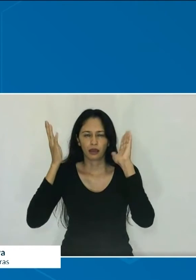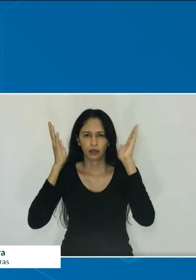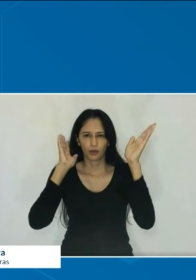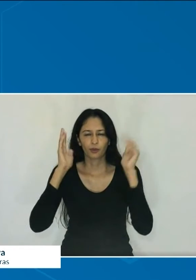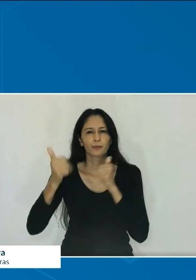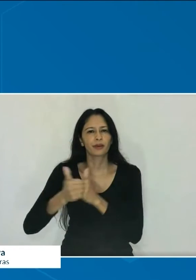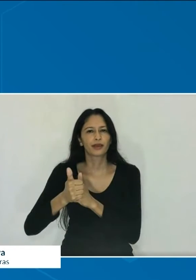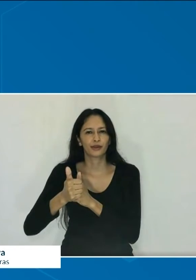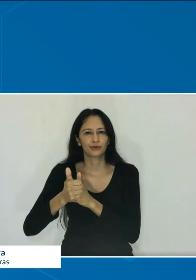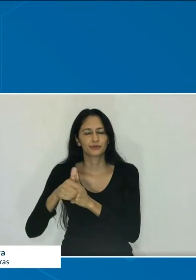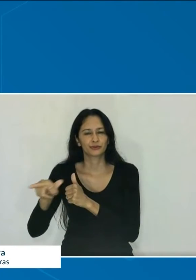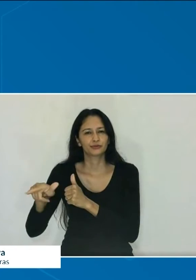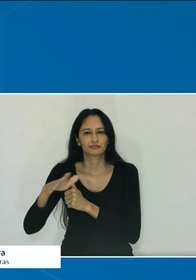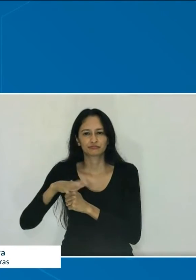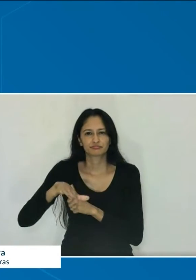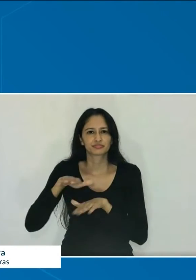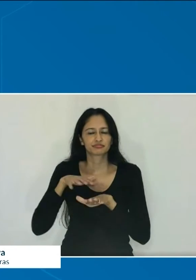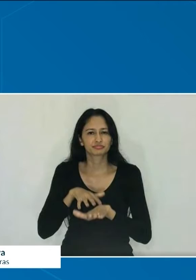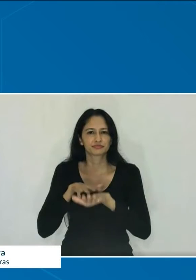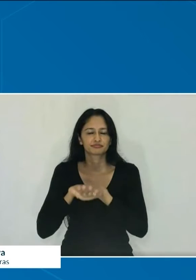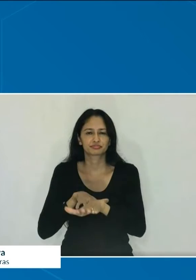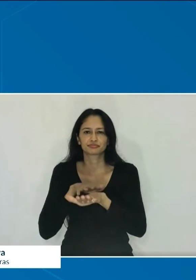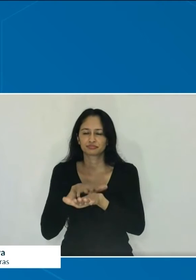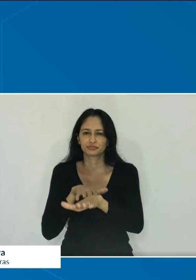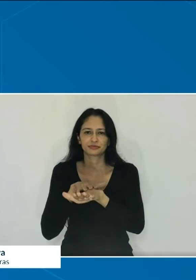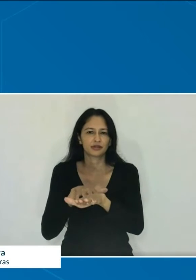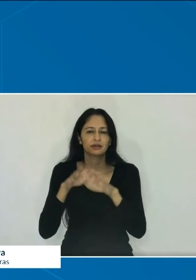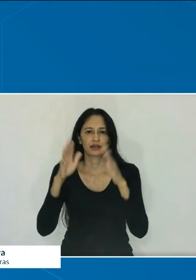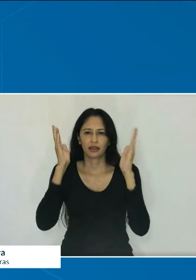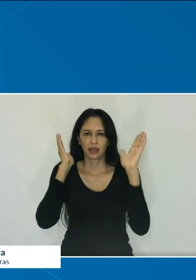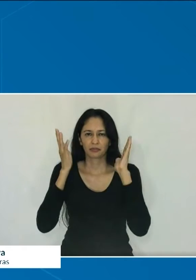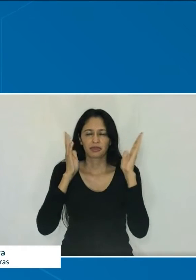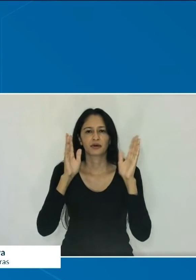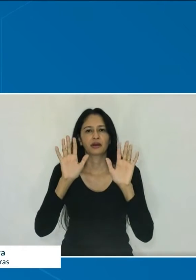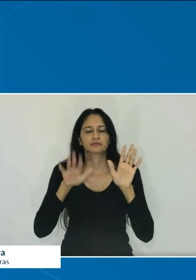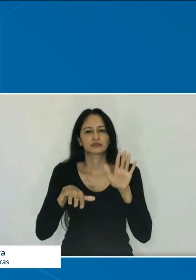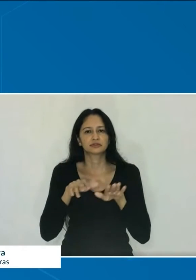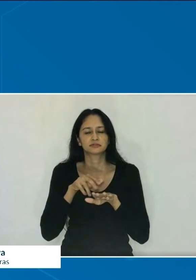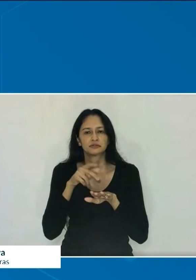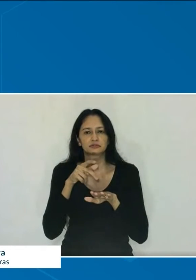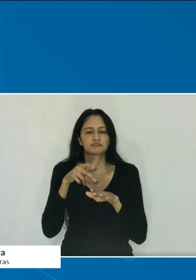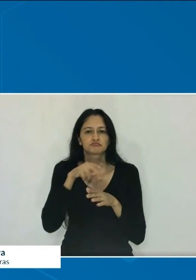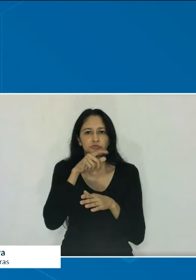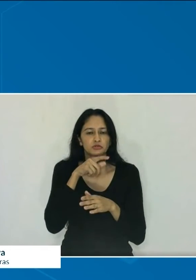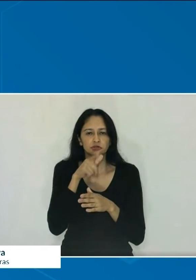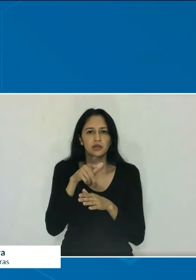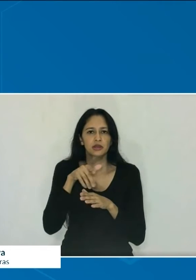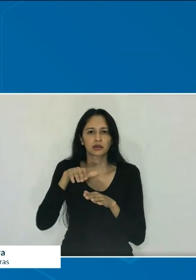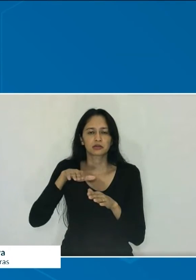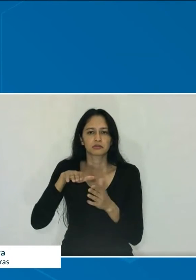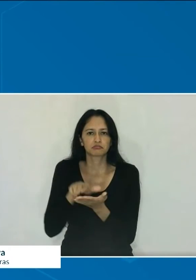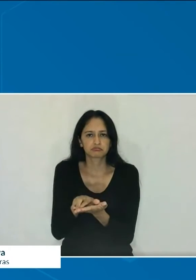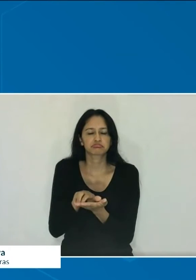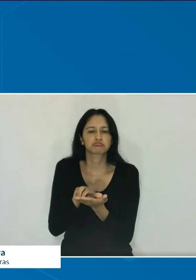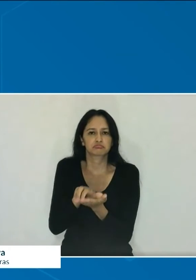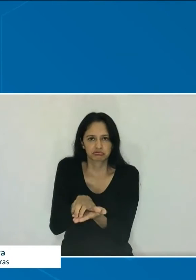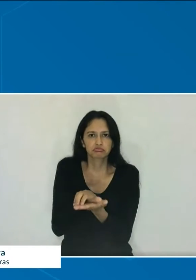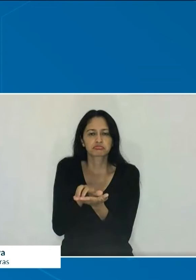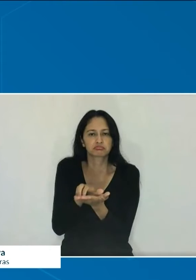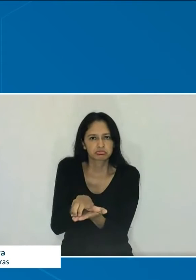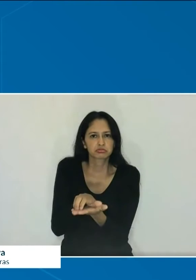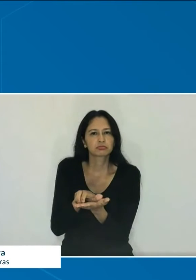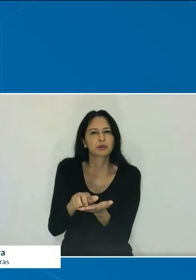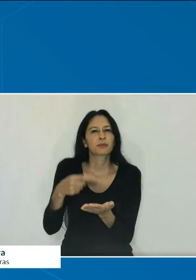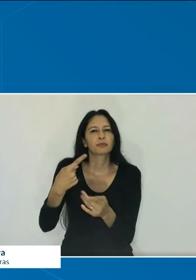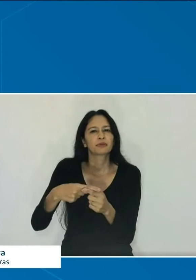é uma recorrência no Brasil. Caminhões ainda atolados em rodovias federais ainda do Brasil. Então a gente tem uma